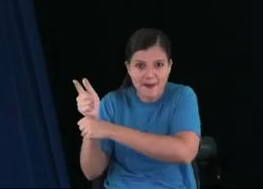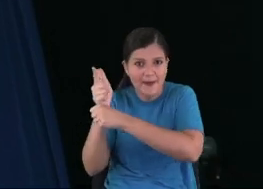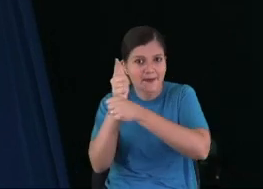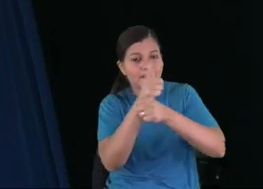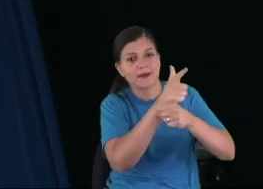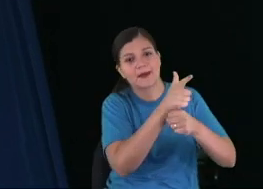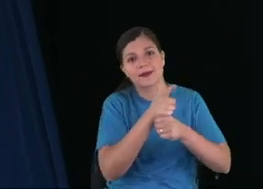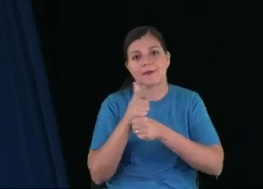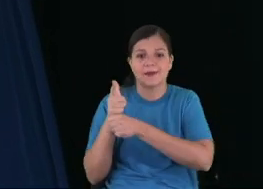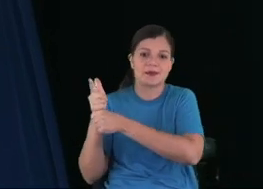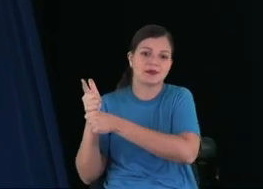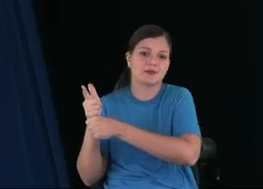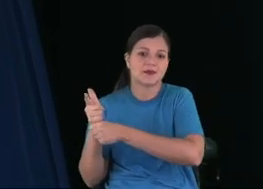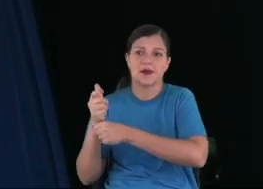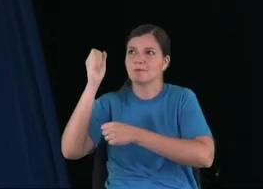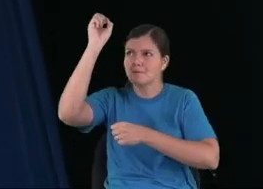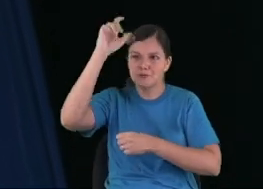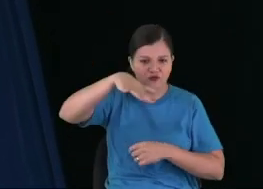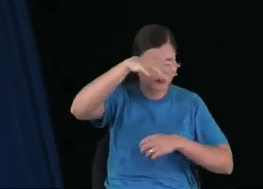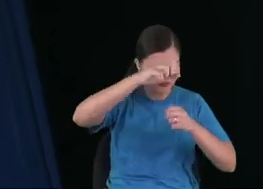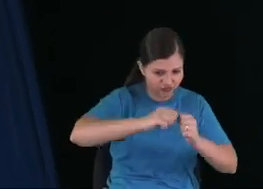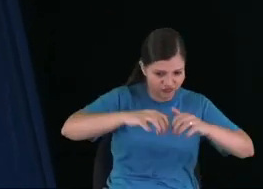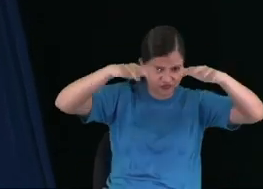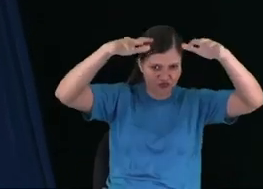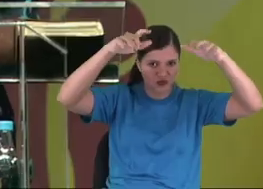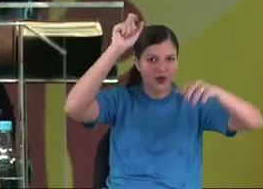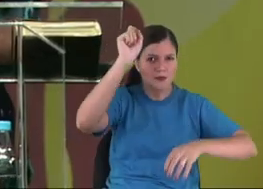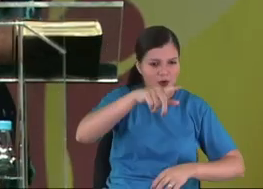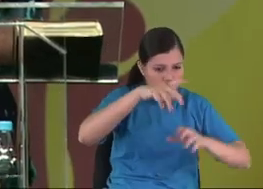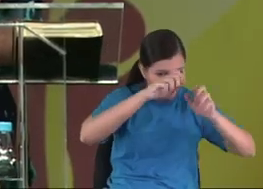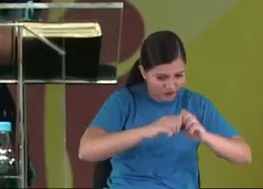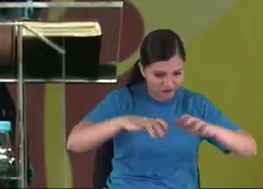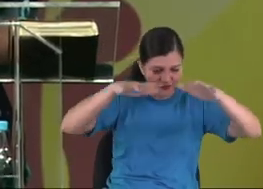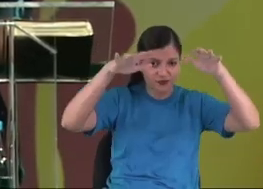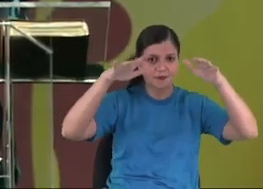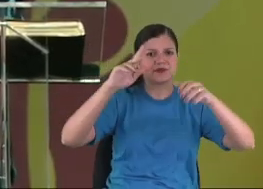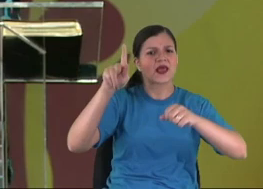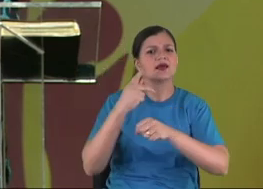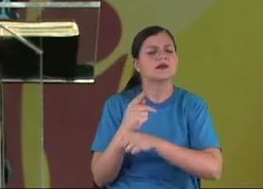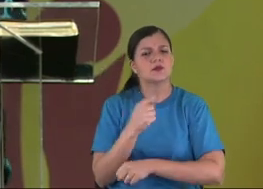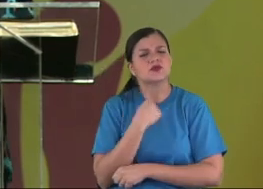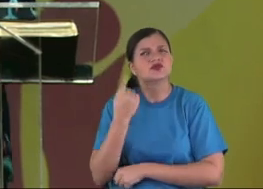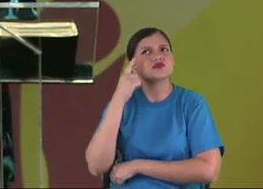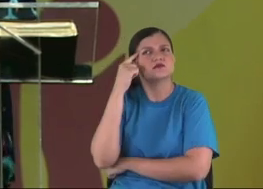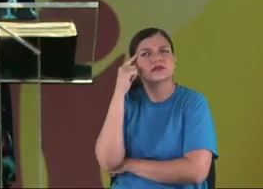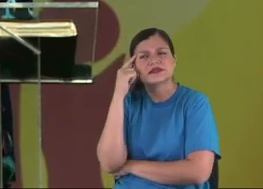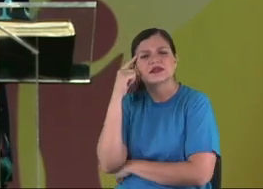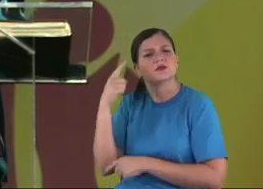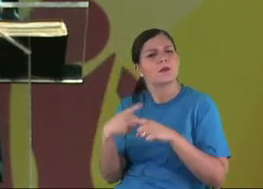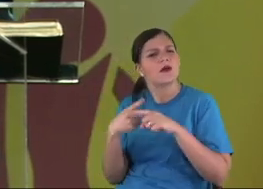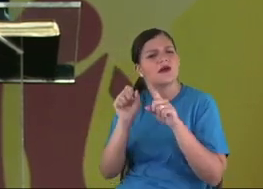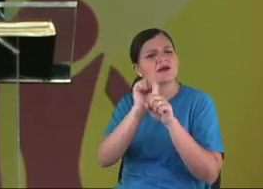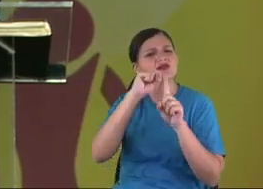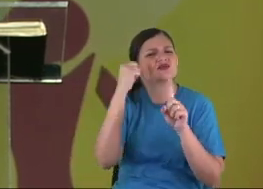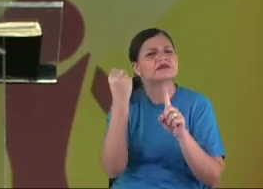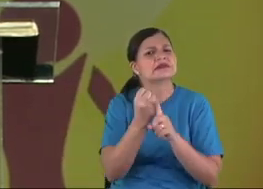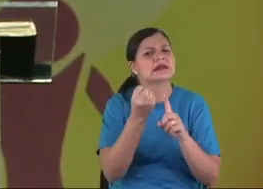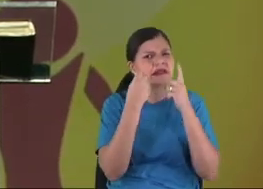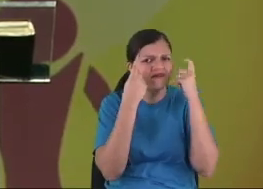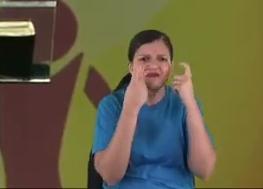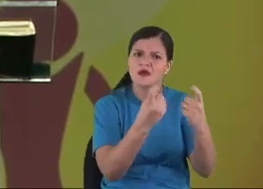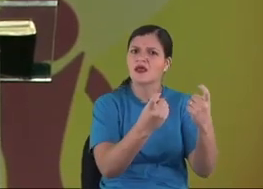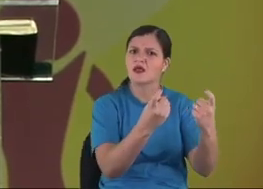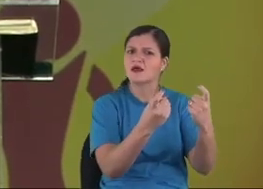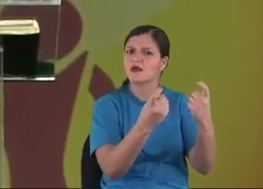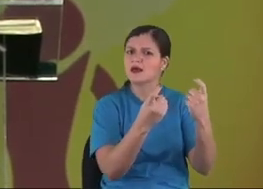metralhando pessoas, jogando bombas nas pessoas. Depois te pergunta: por que nossa sociedade está tão violenta? A mídia sabe exatamente por quê.